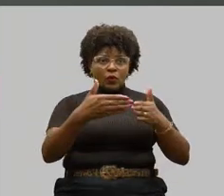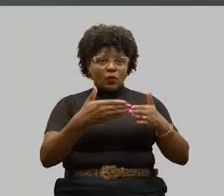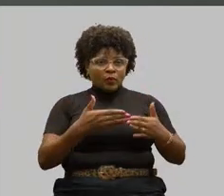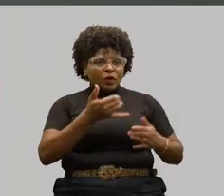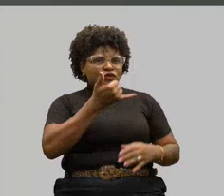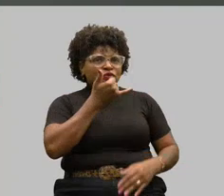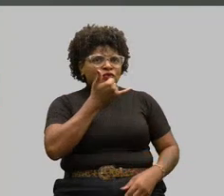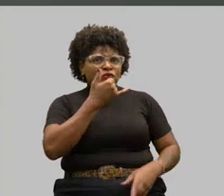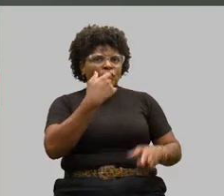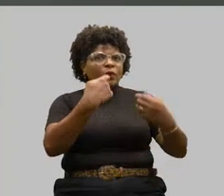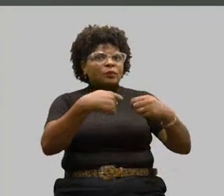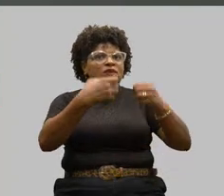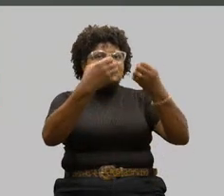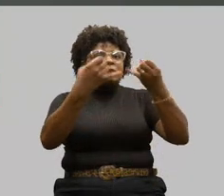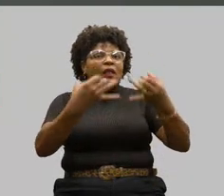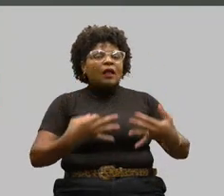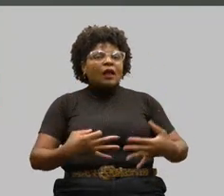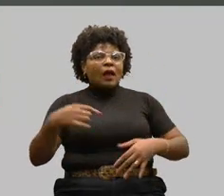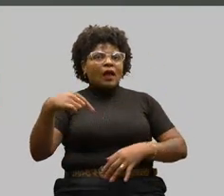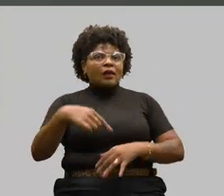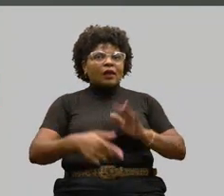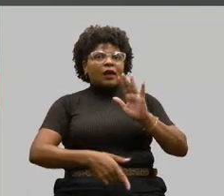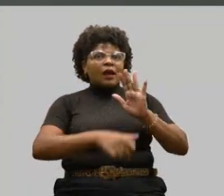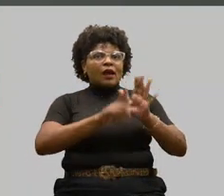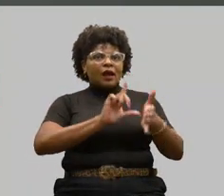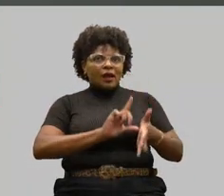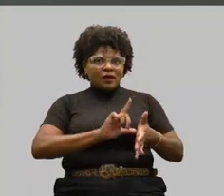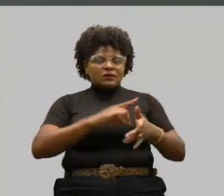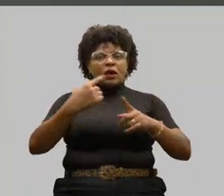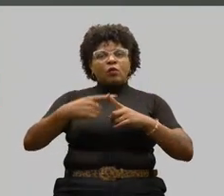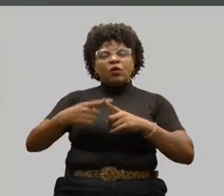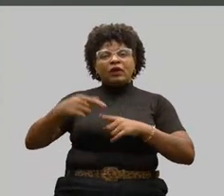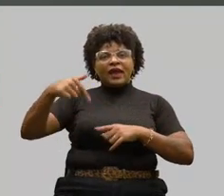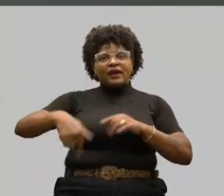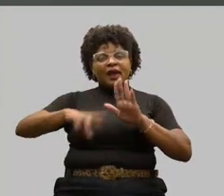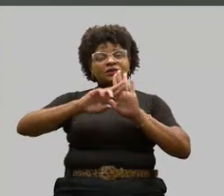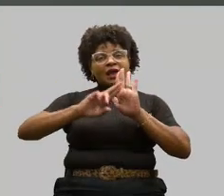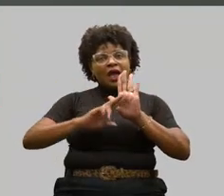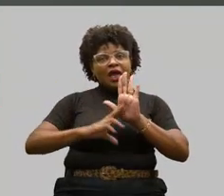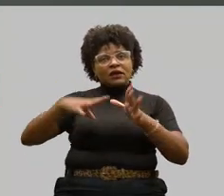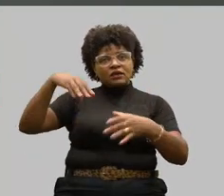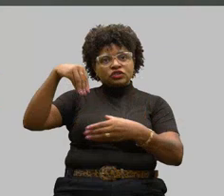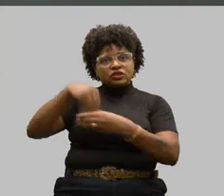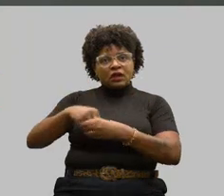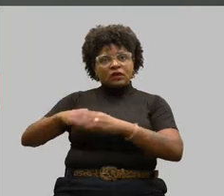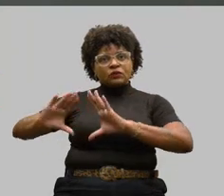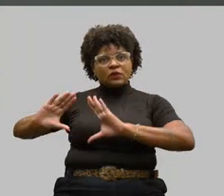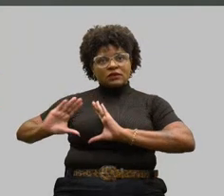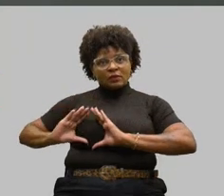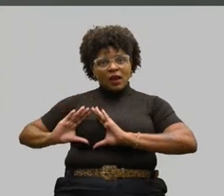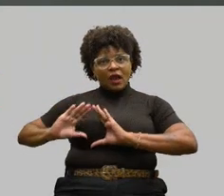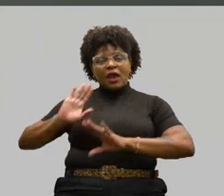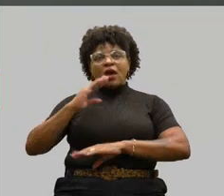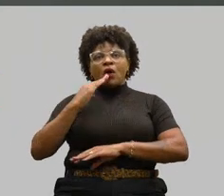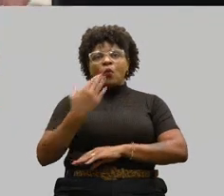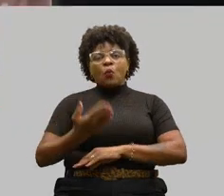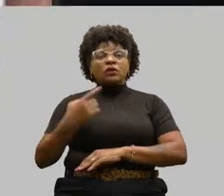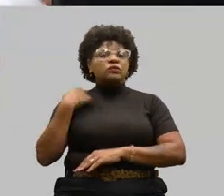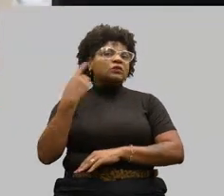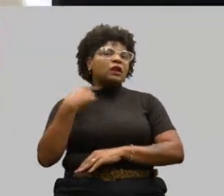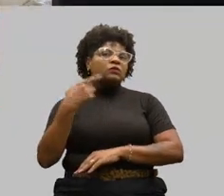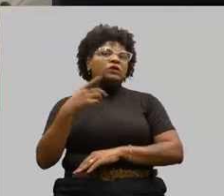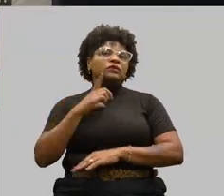eu preciso trazer uma explicação nós no regimento interno da casa quando um deputado tem um projeto